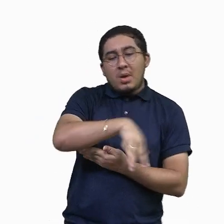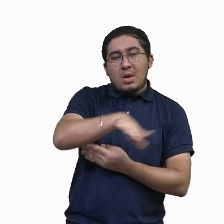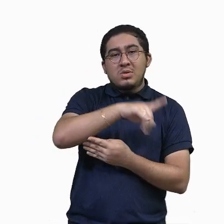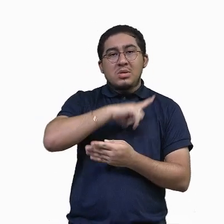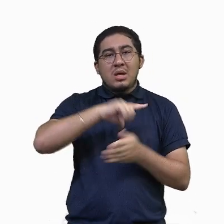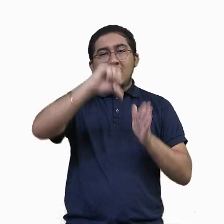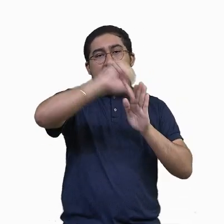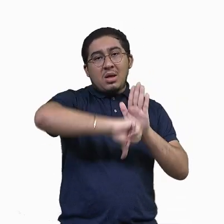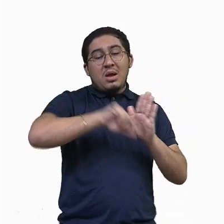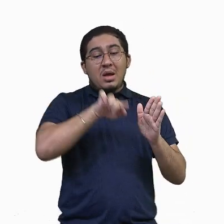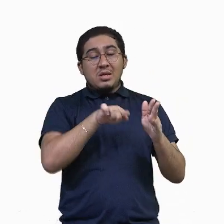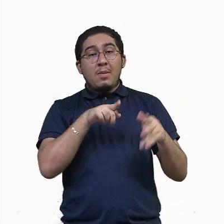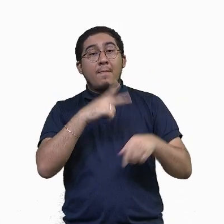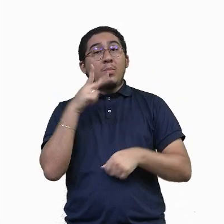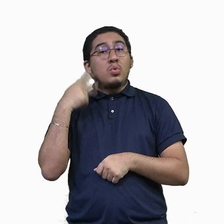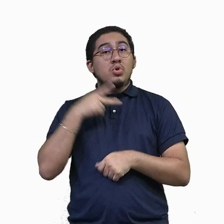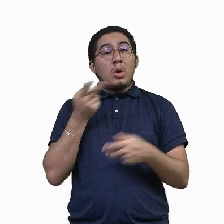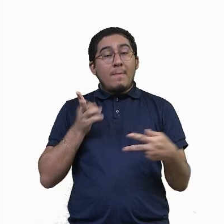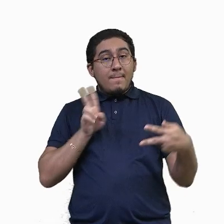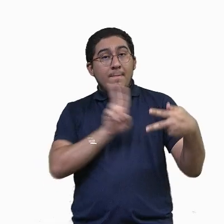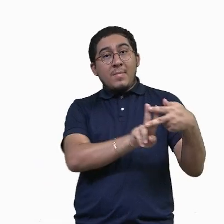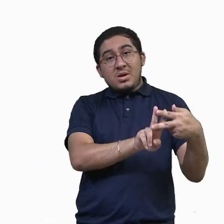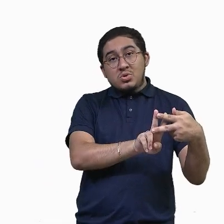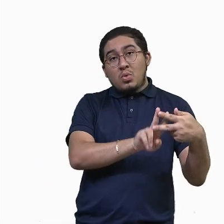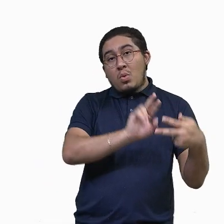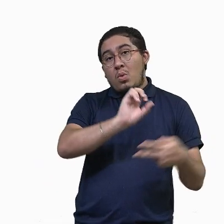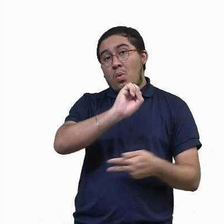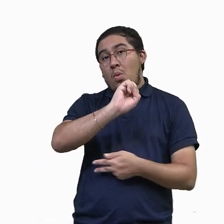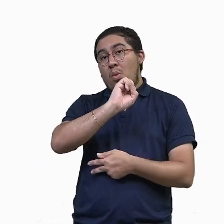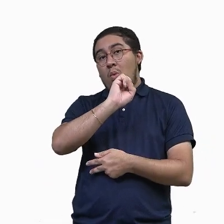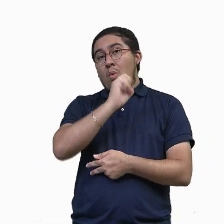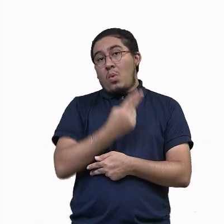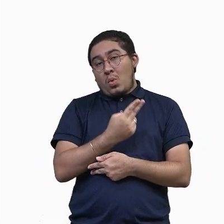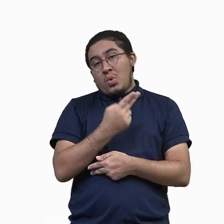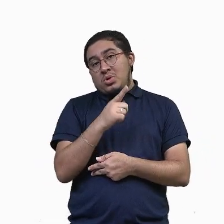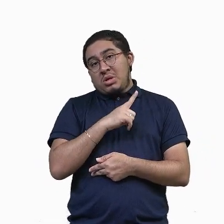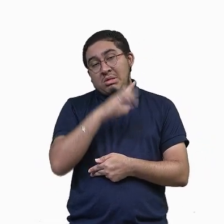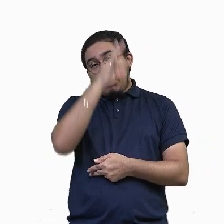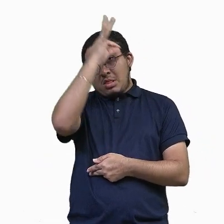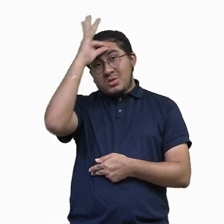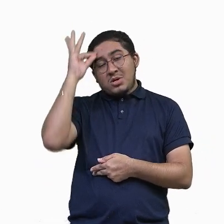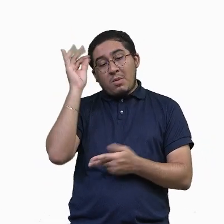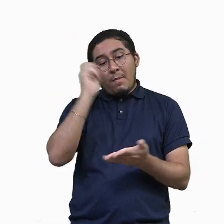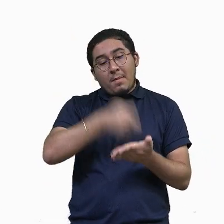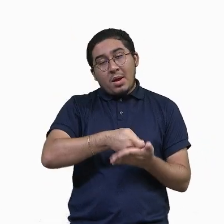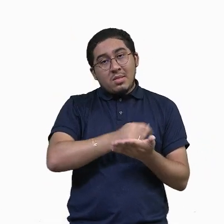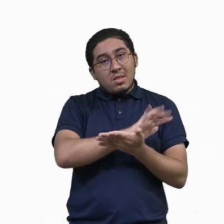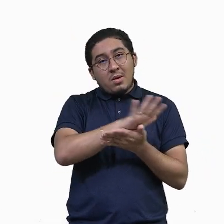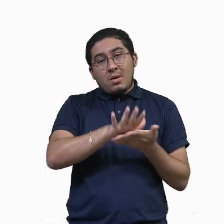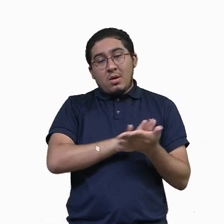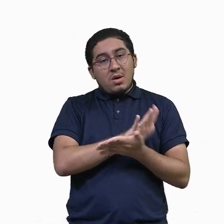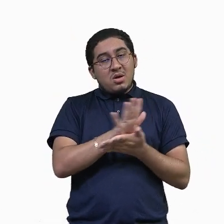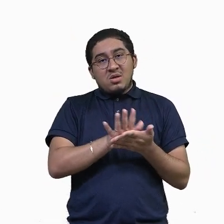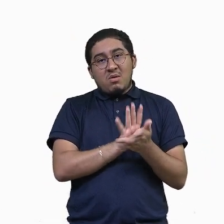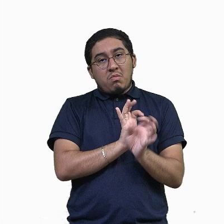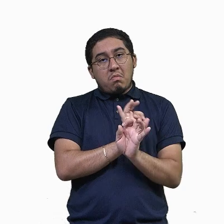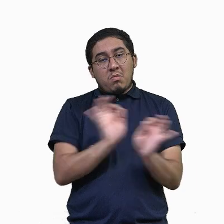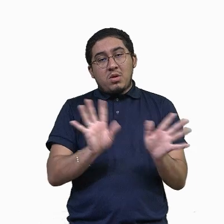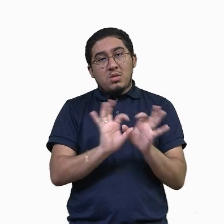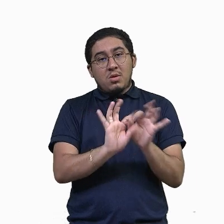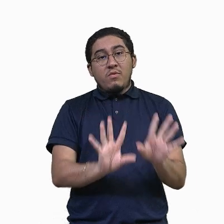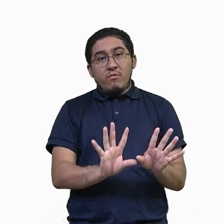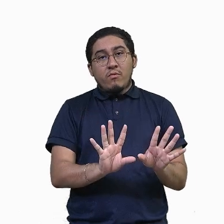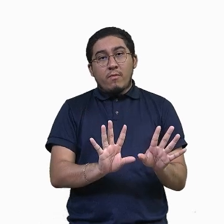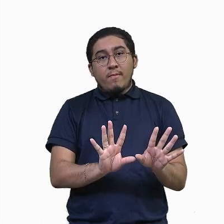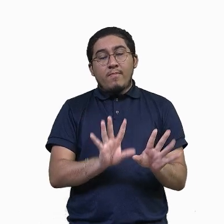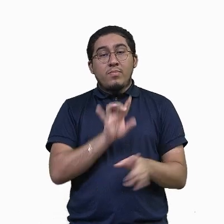Esse político é preso, ou muitas vezes também é inocentado e não paga pelo que cometeu. Então, essa crise